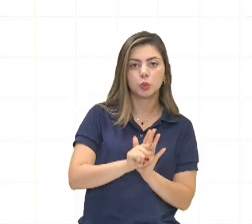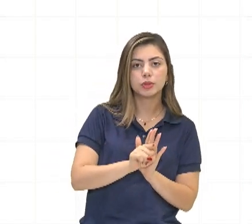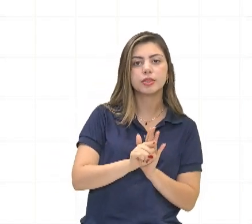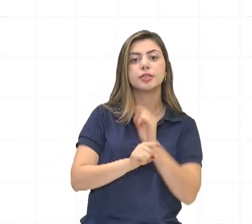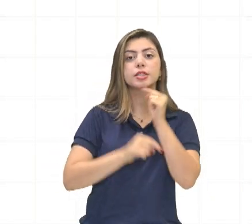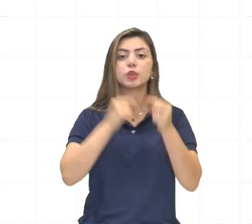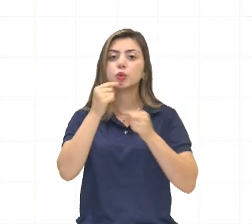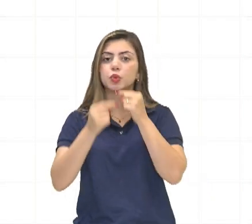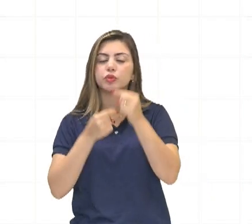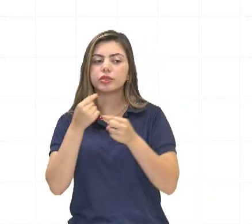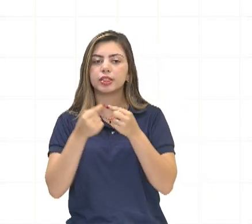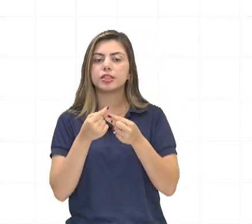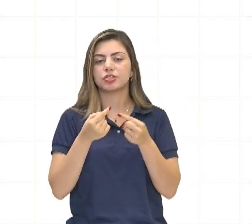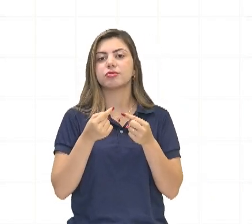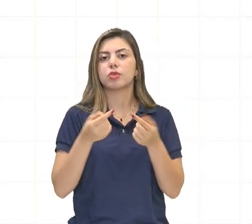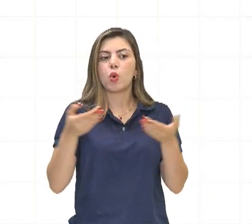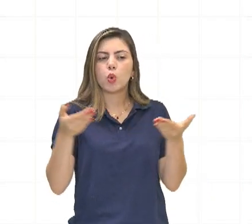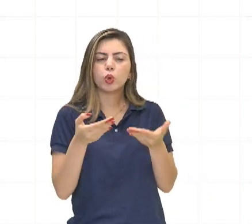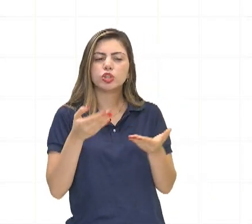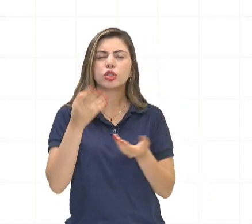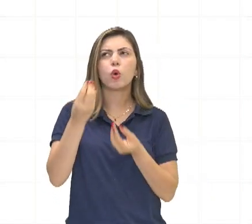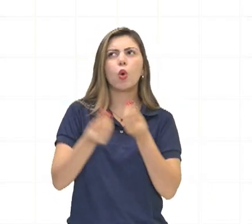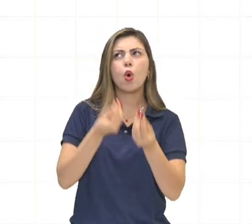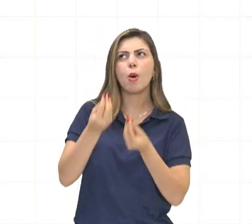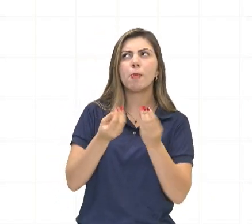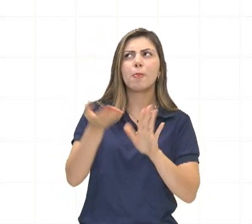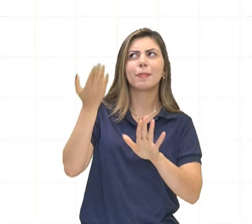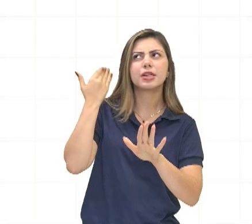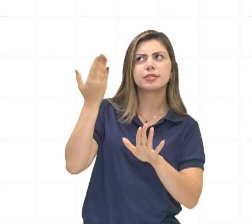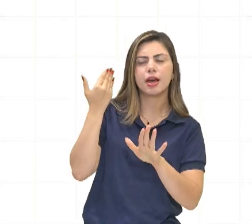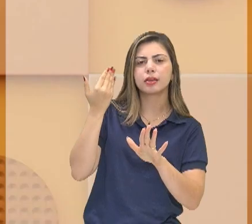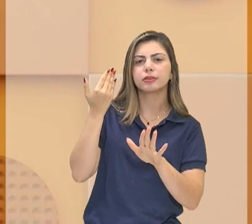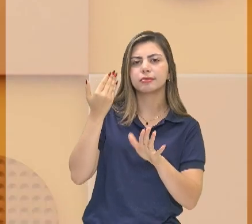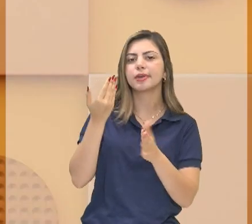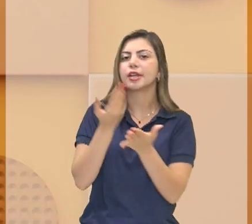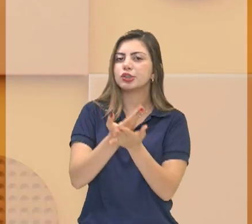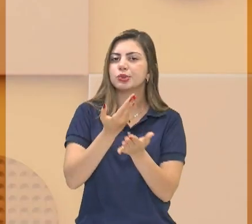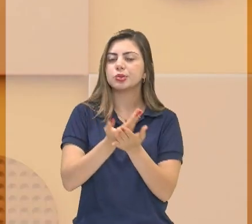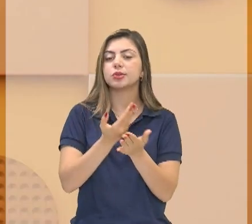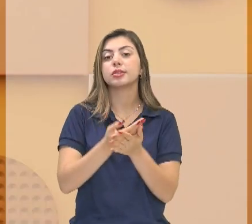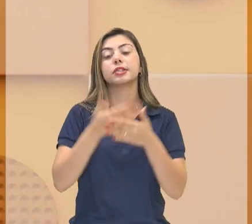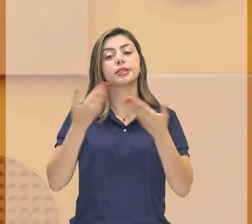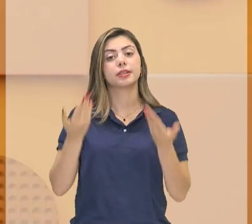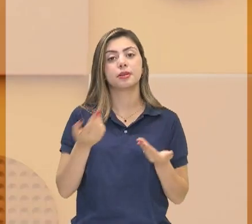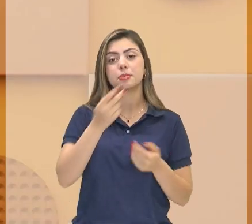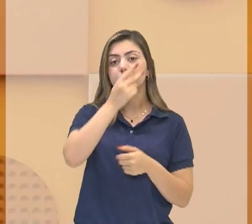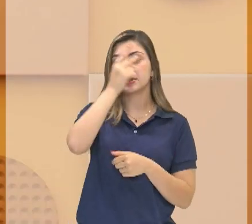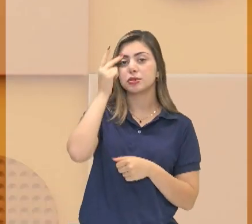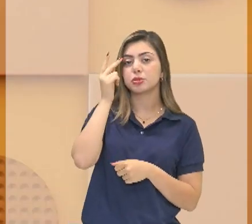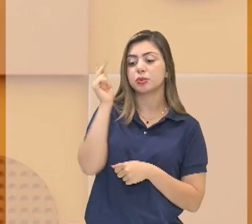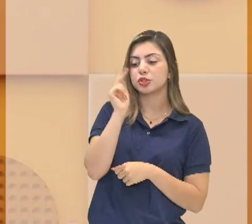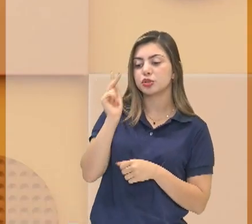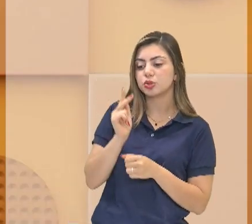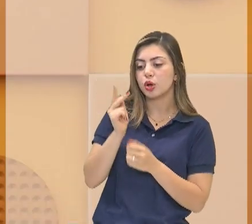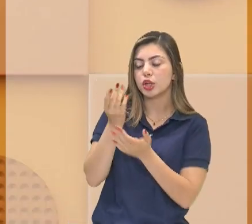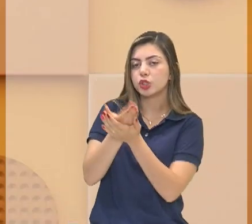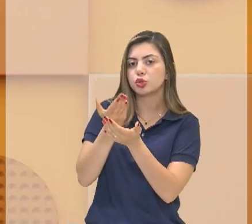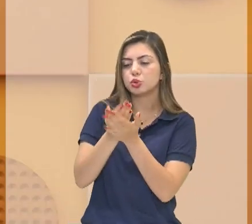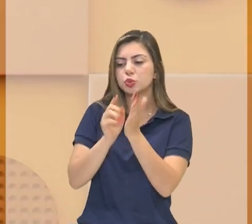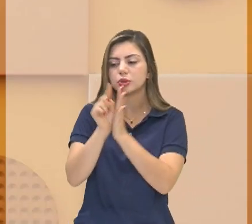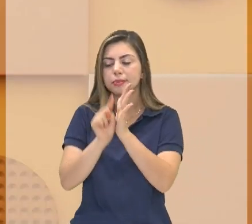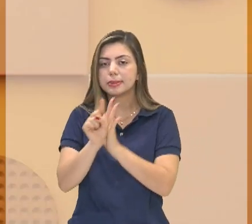no presente. Então, você percebe o quê? Que o historiador, ele